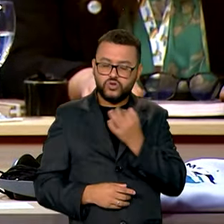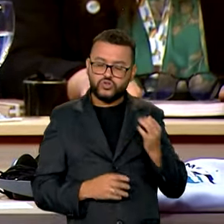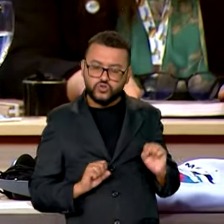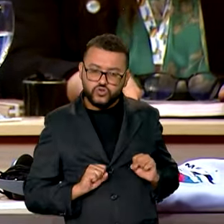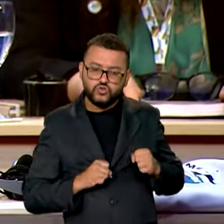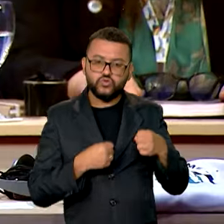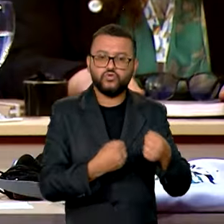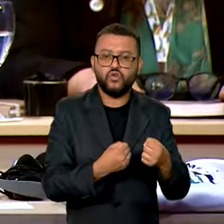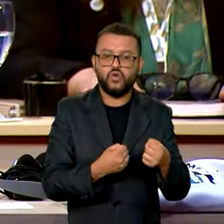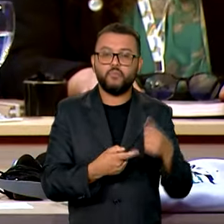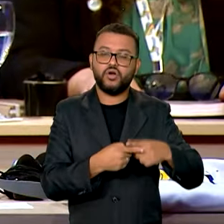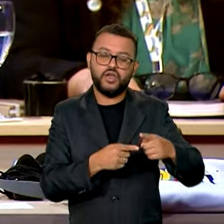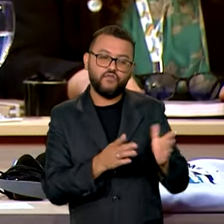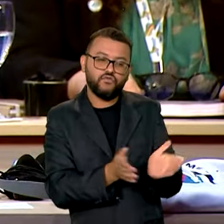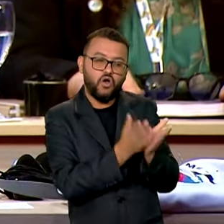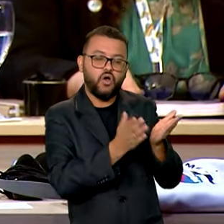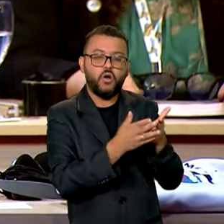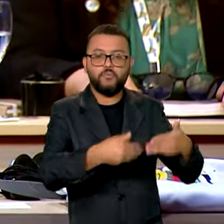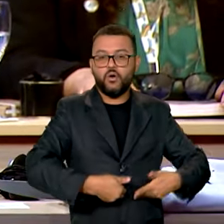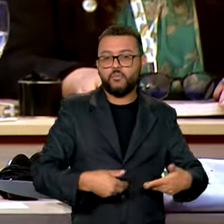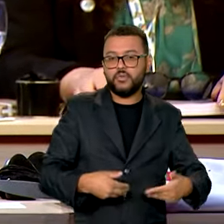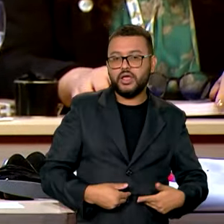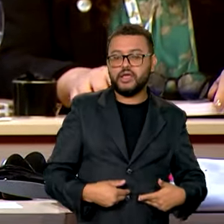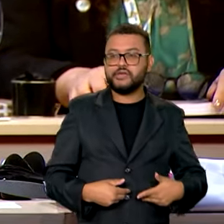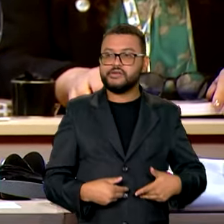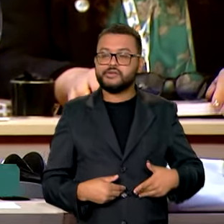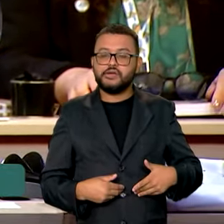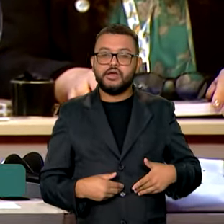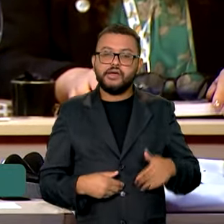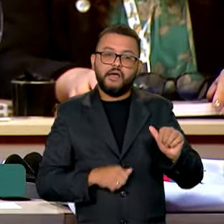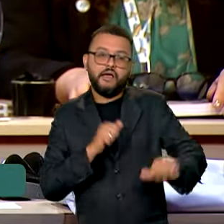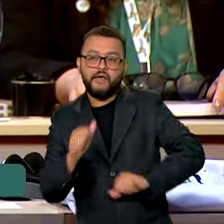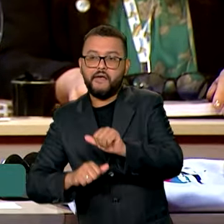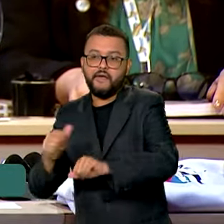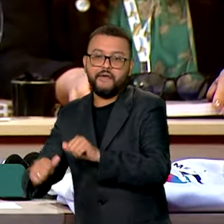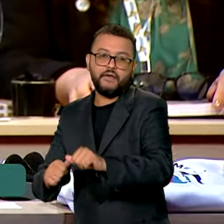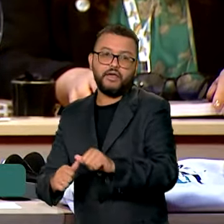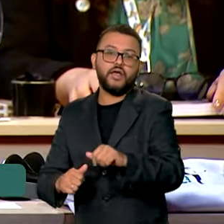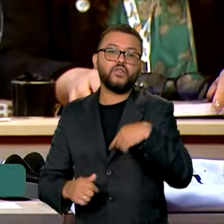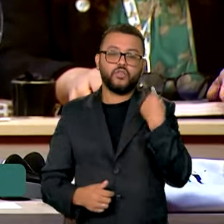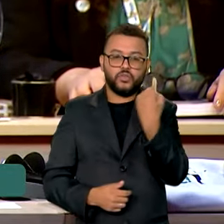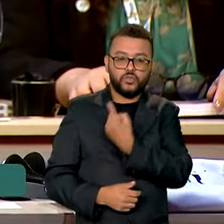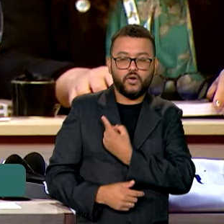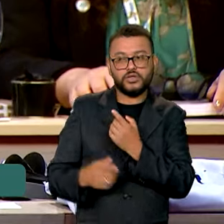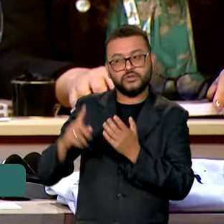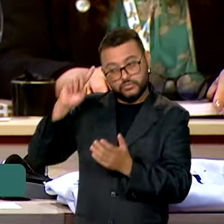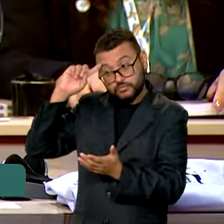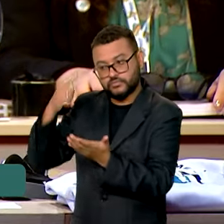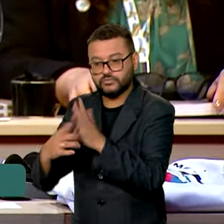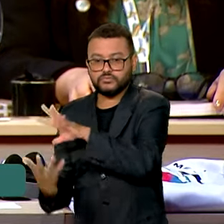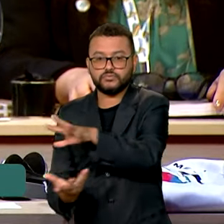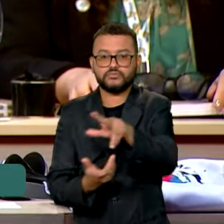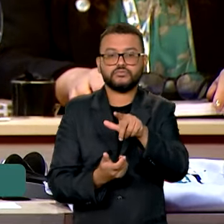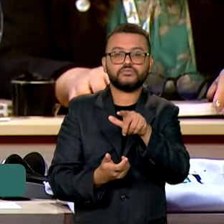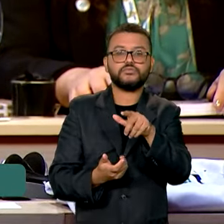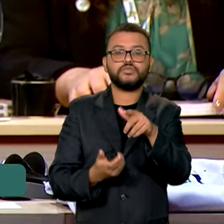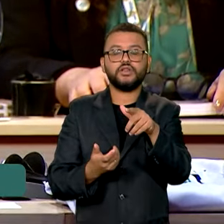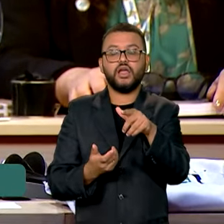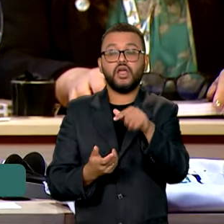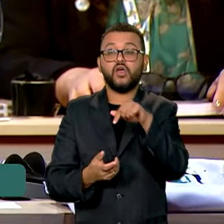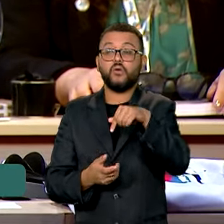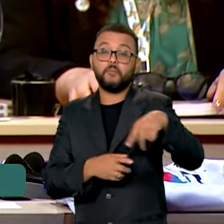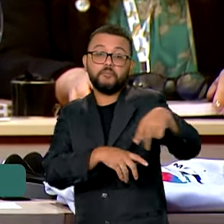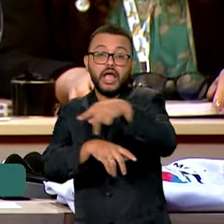são fatalidades ou um produto de condições imutáveis. Essa é a premissa da Aliança Global. A comunidade